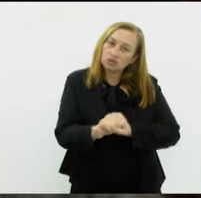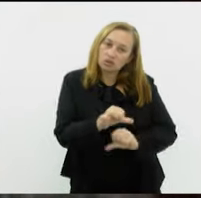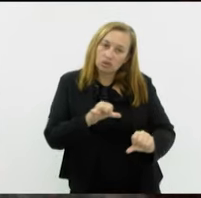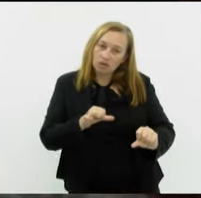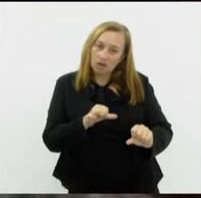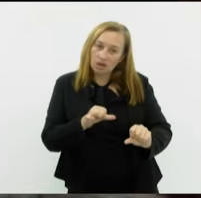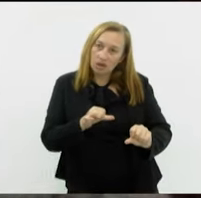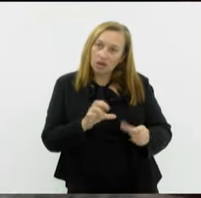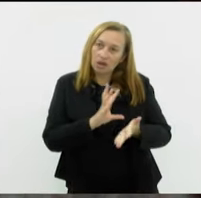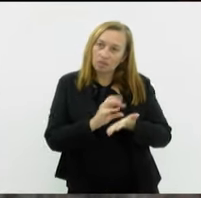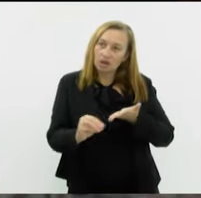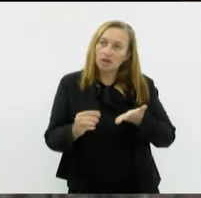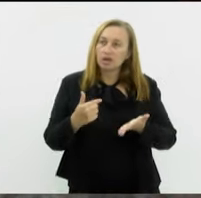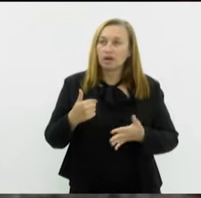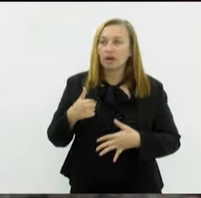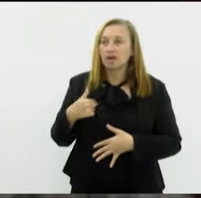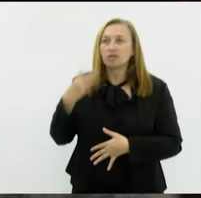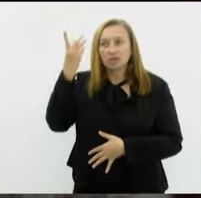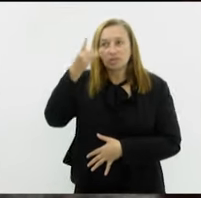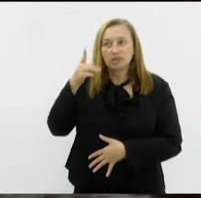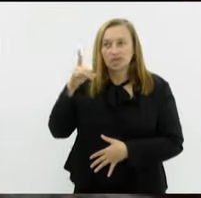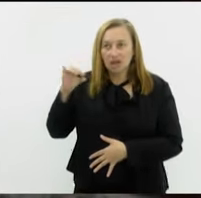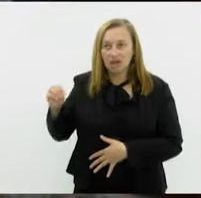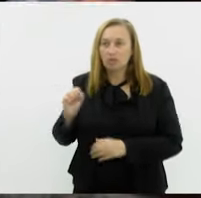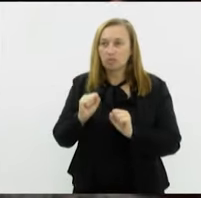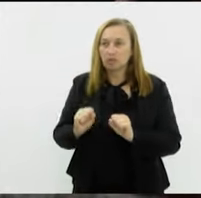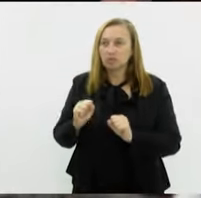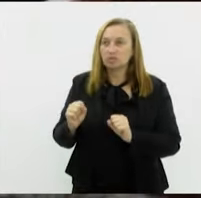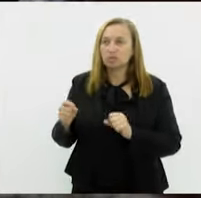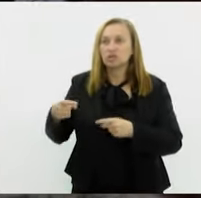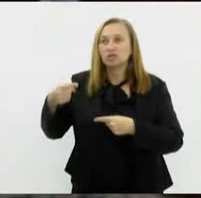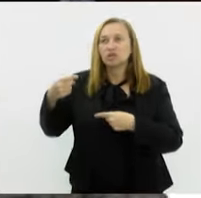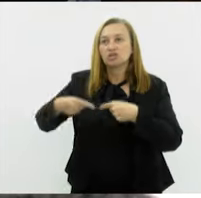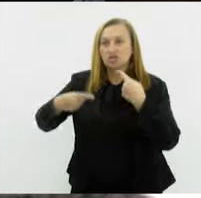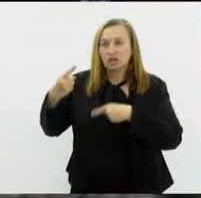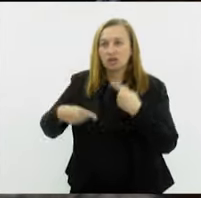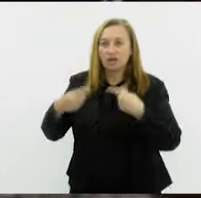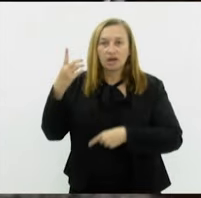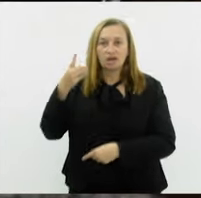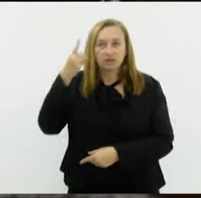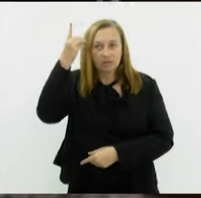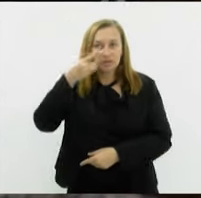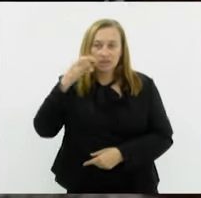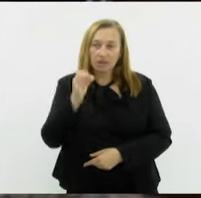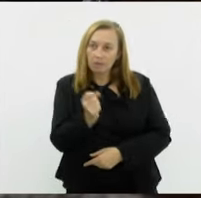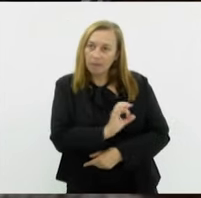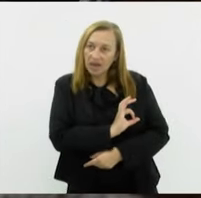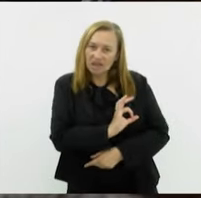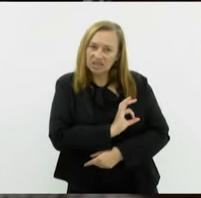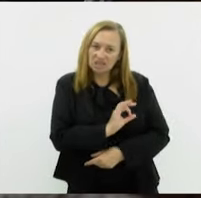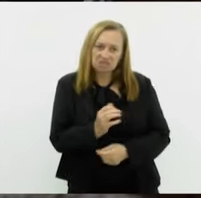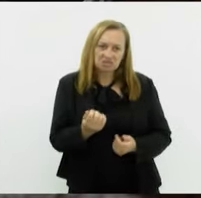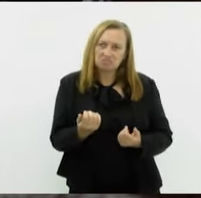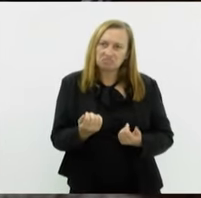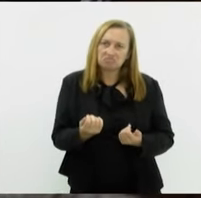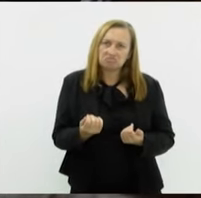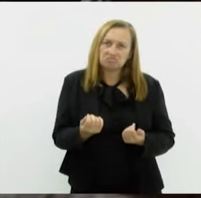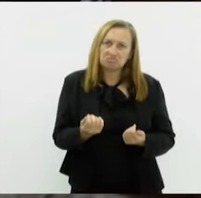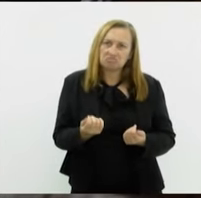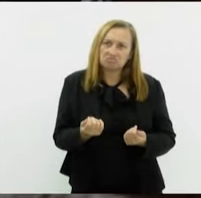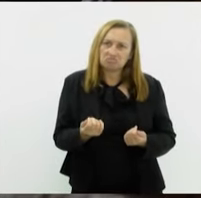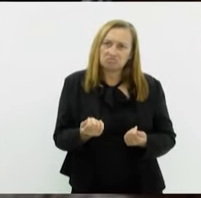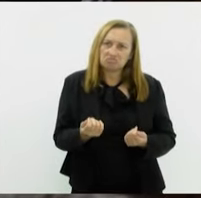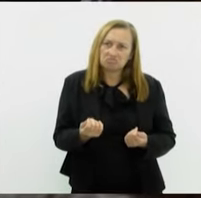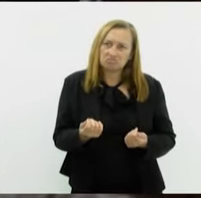que eu e o deputado Cláudio Caiado possamos dialogar brevemente com a deputada Marta, não sem nenhum óbice a